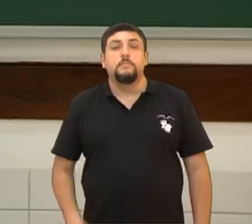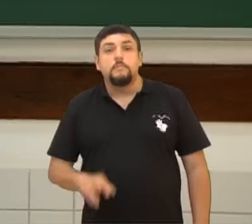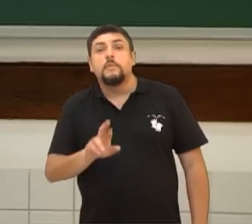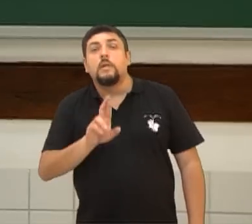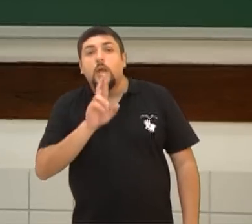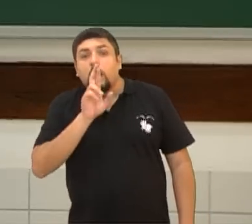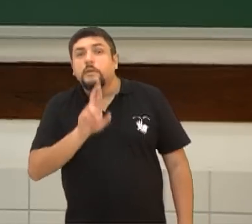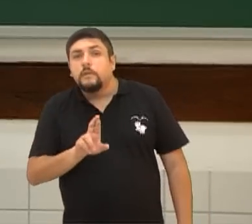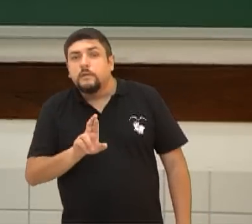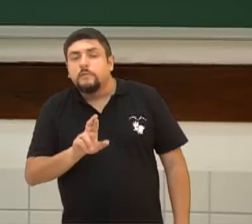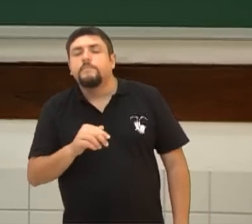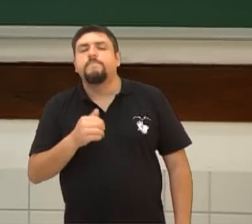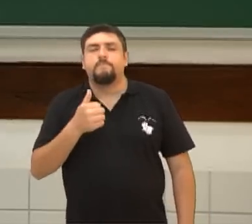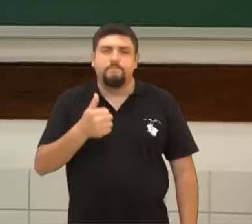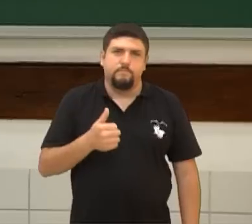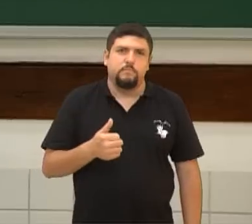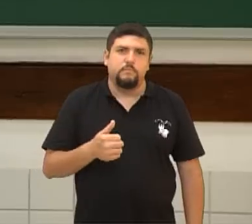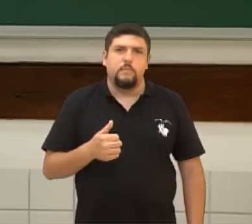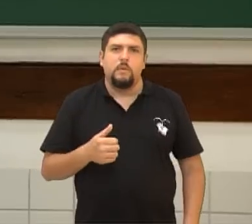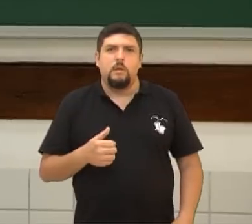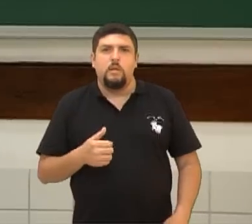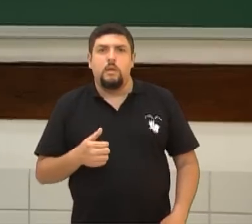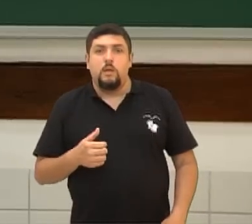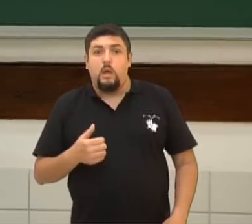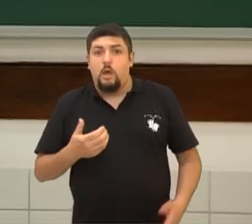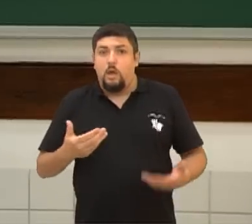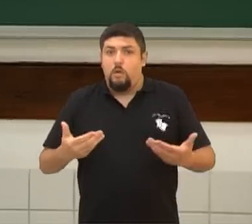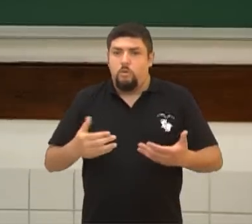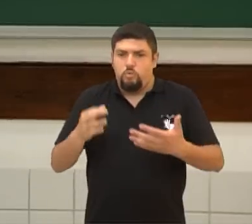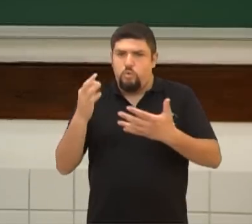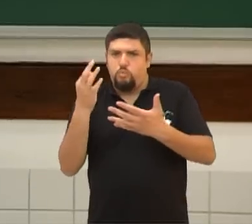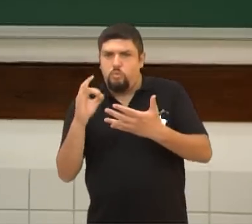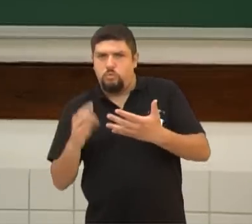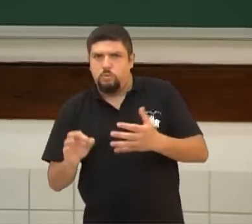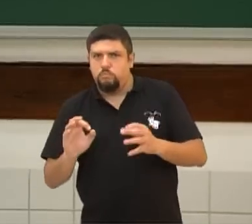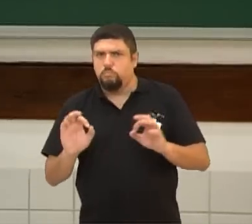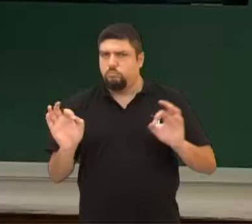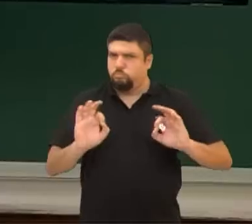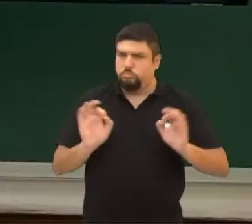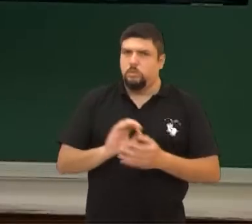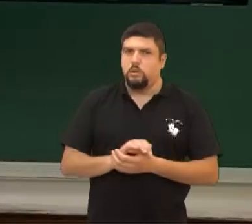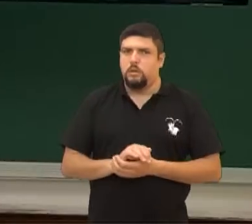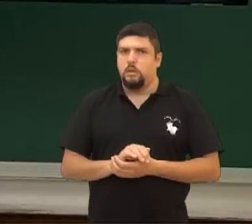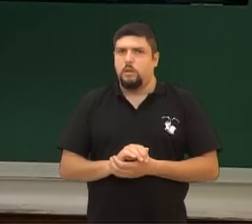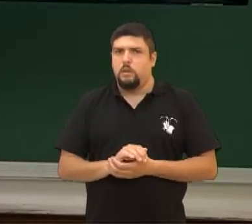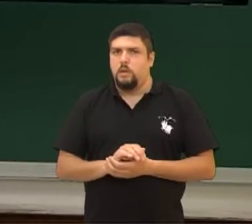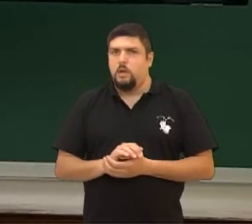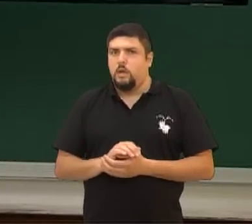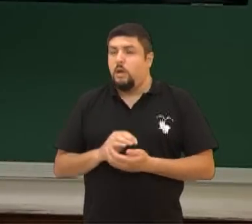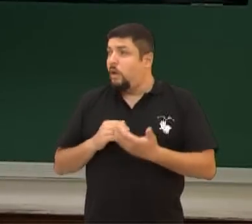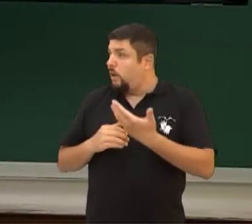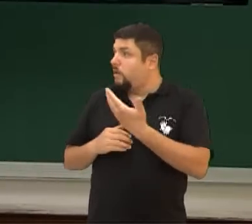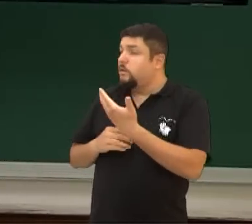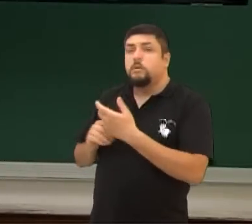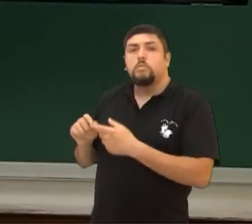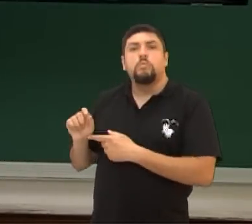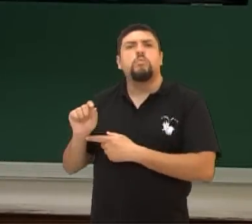Respondeu? Então, como eu falei, a professora Gláucia não vai corrigir. O que a professora Gláucia vai fazer? A professora Gláucia